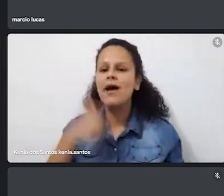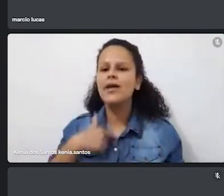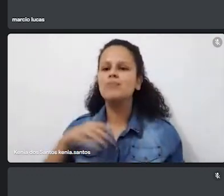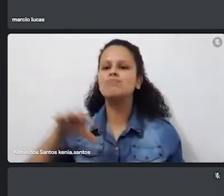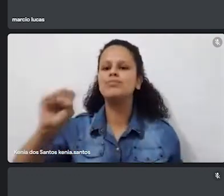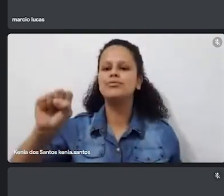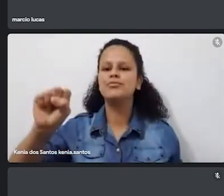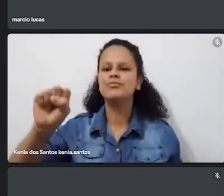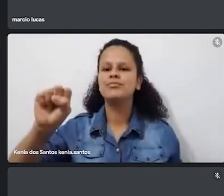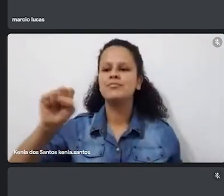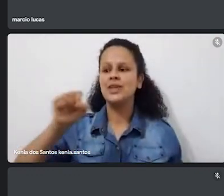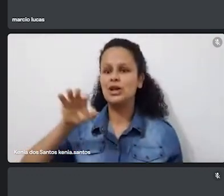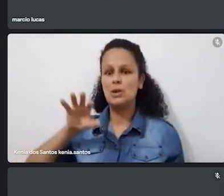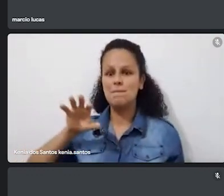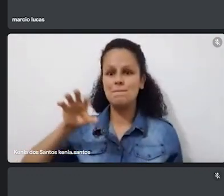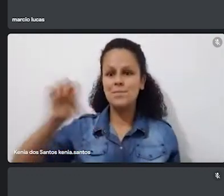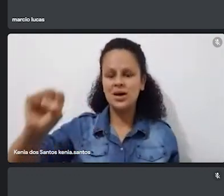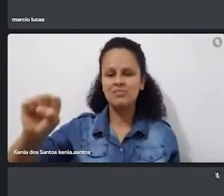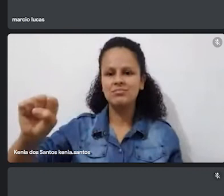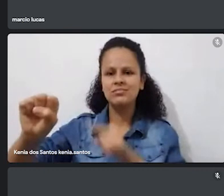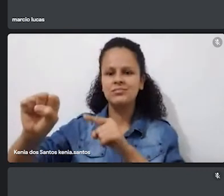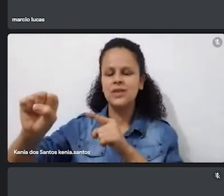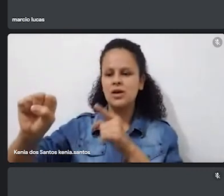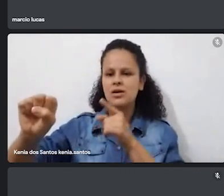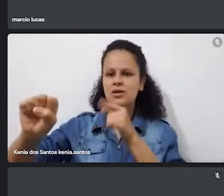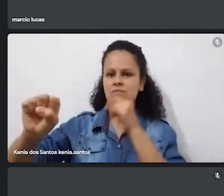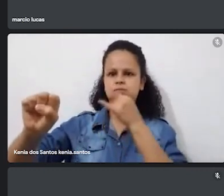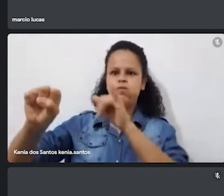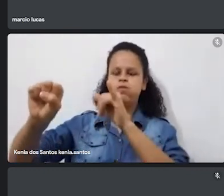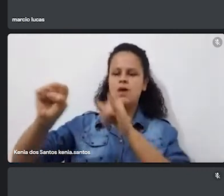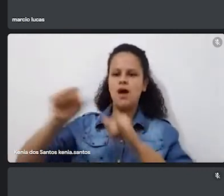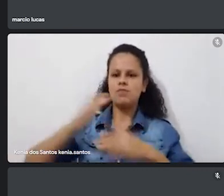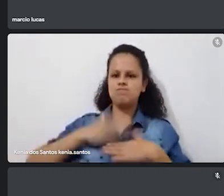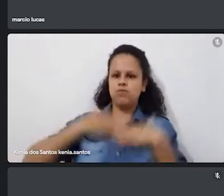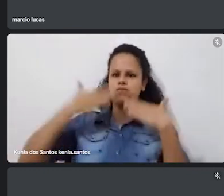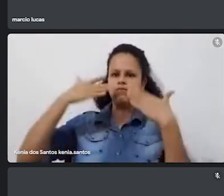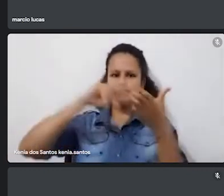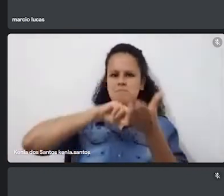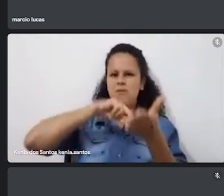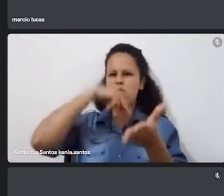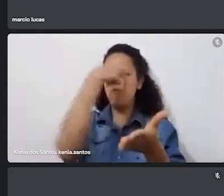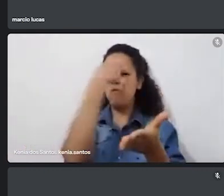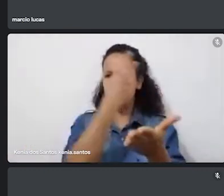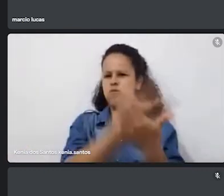mão. A hora que eu meti a mão, ela me deu um tapa, eu caí uns 2 metros de distância.